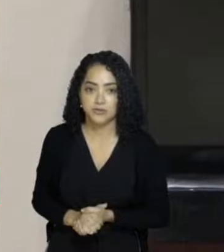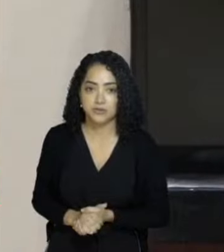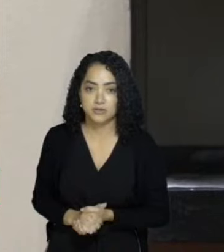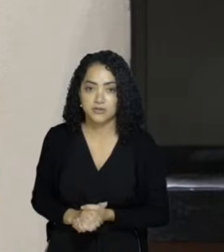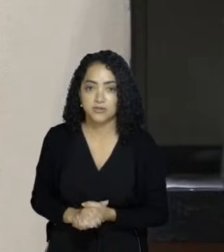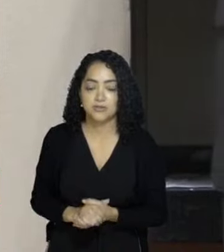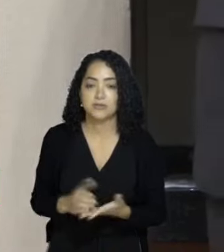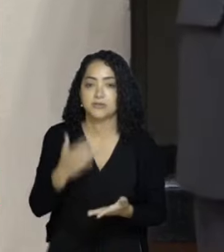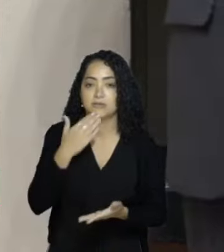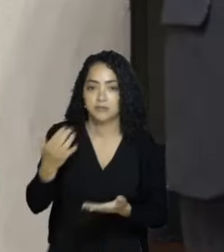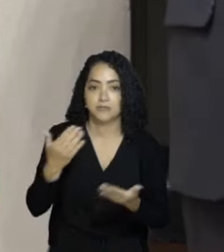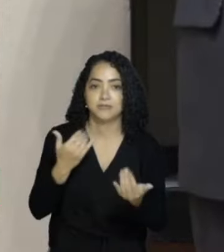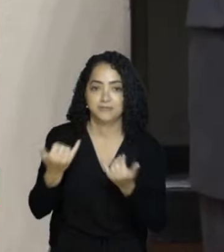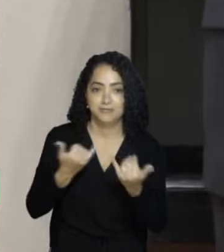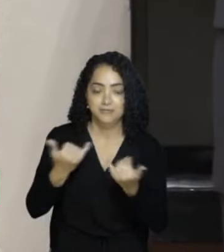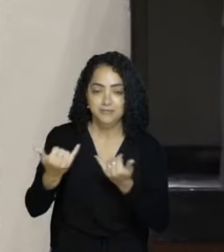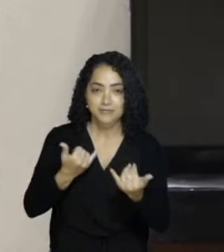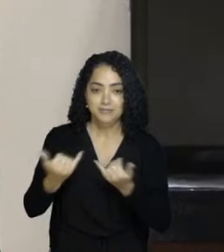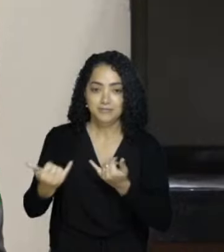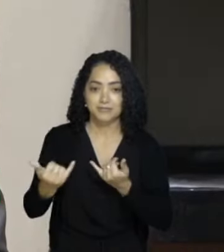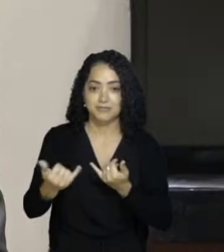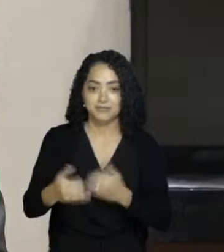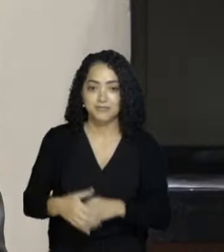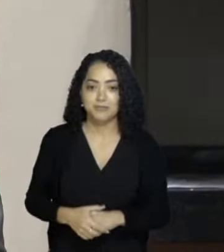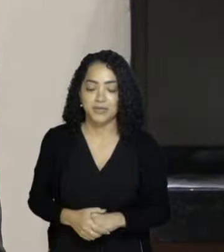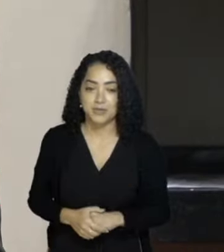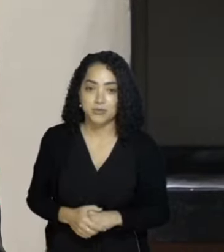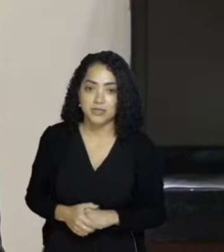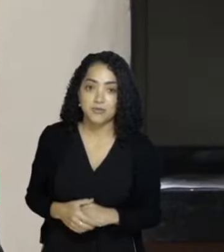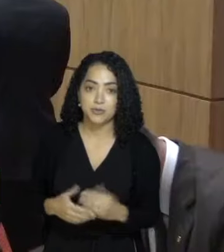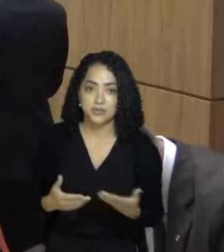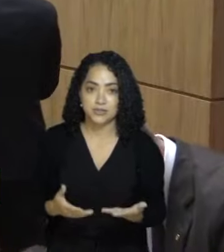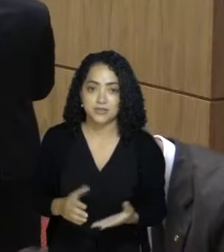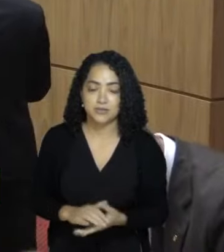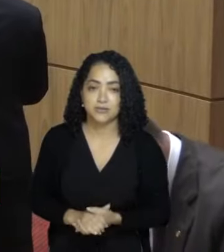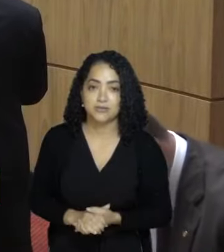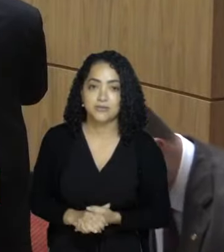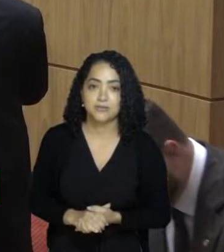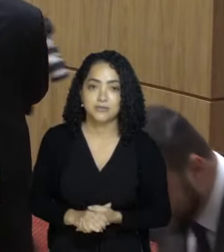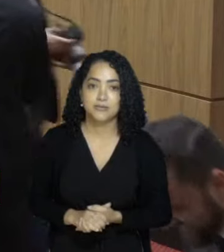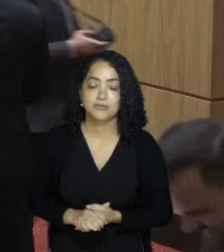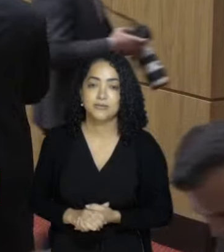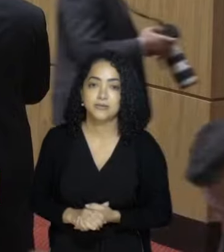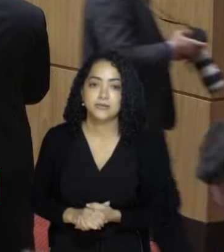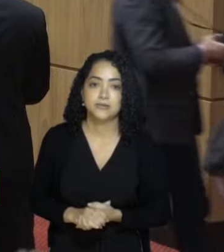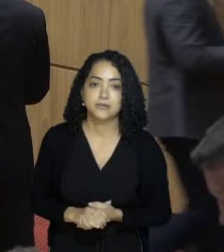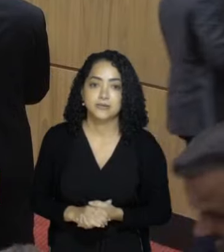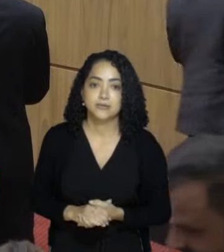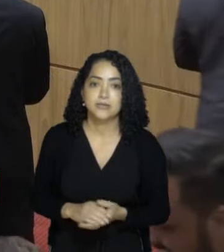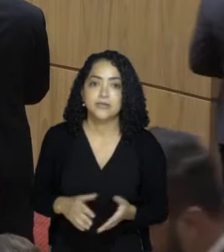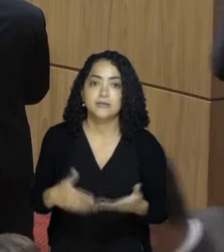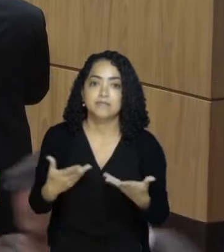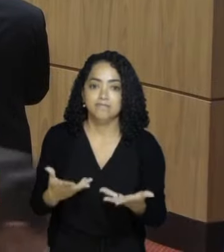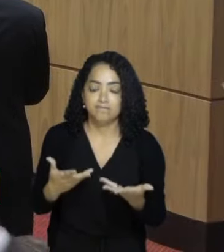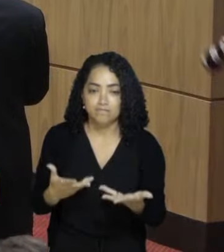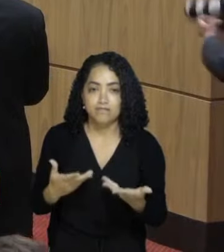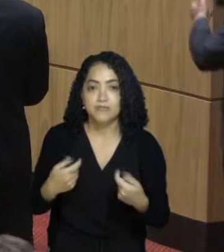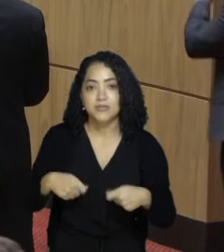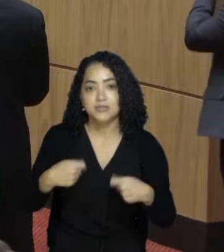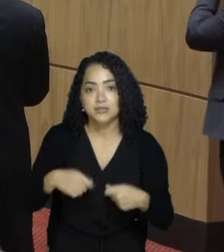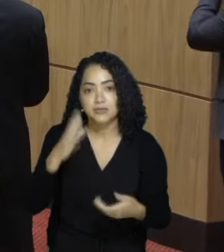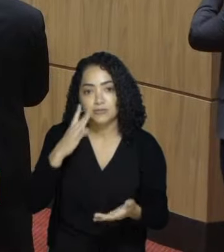Pedidos de informação. Pela ordem, senhor presidente. Pela ordem, deputada Paulinha. Eu só quero, embora o senhor não enseje mais necessário o